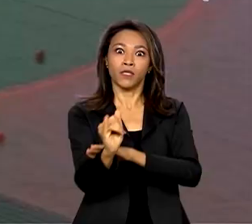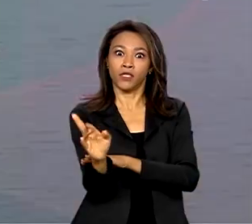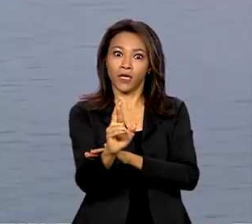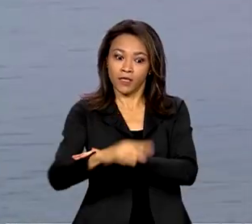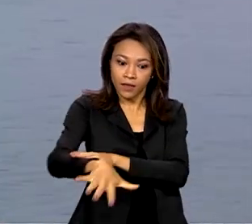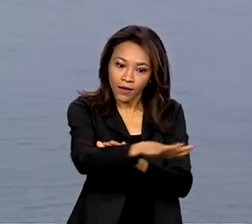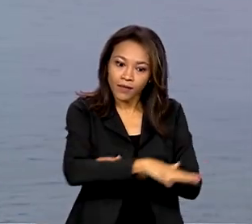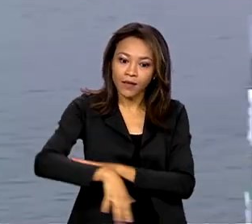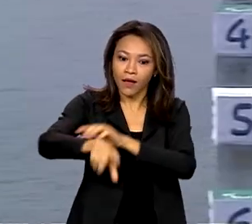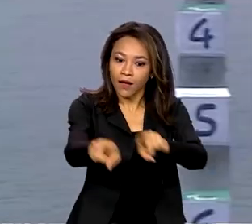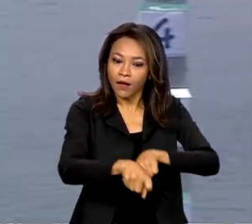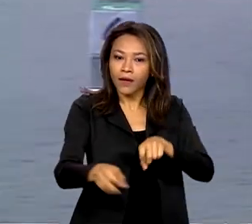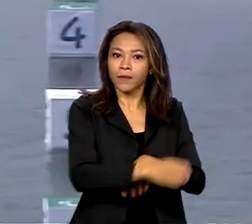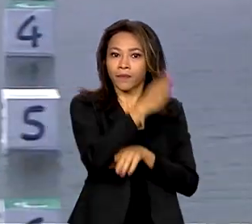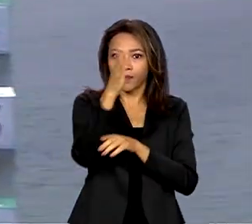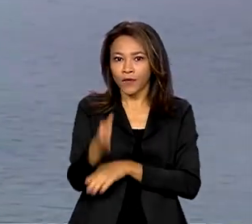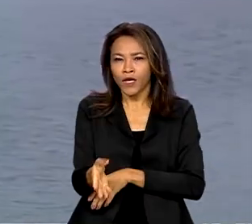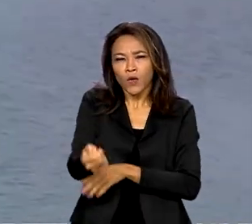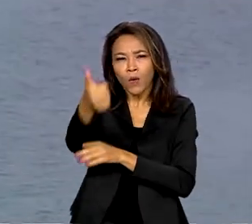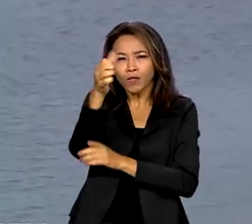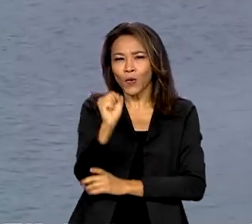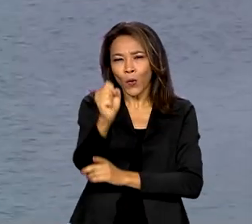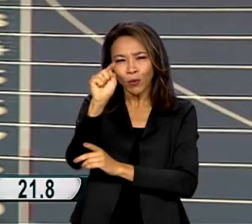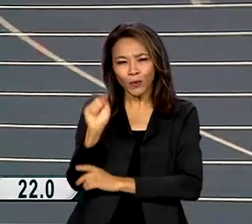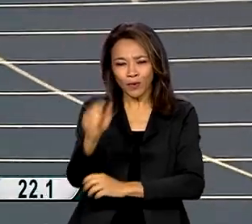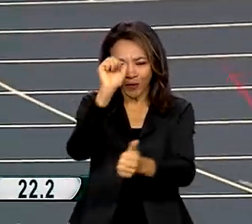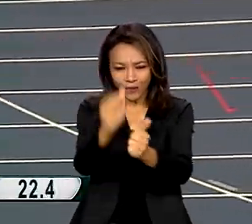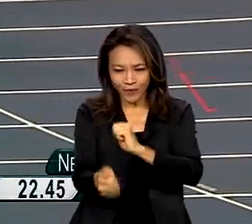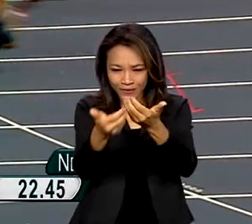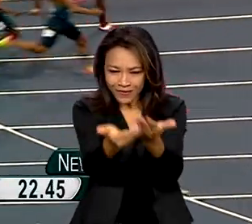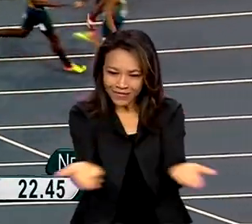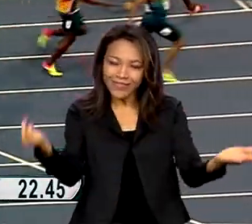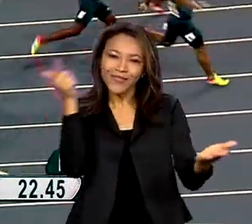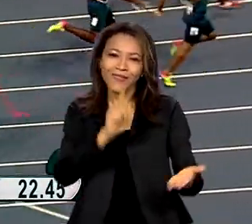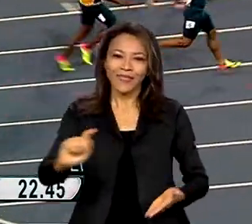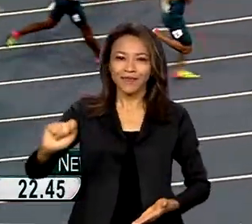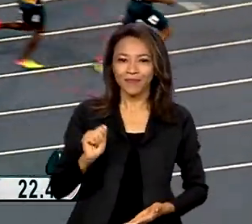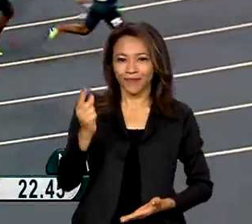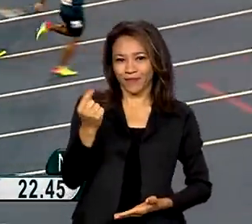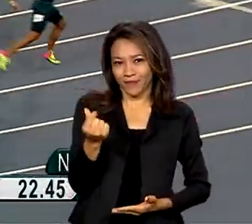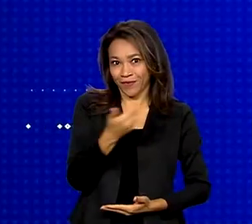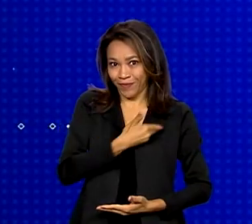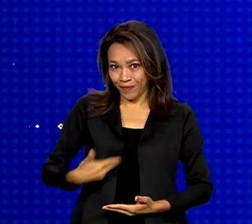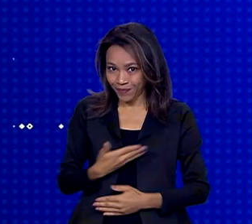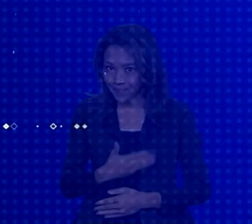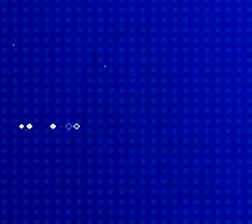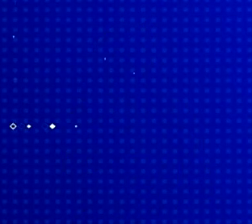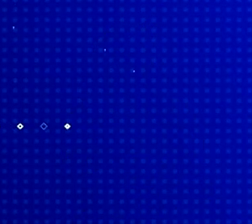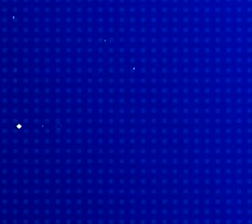e quase 8 mil esportistas são contemplados pelo bolsa atleta